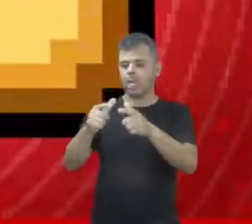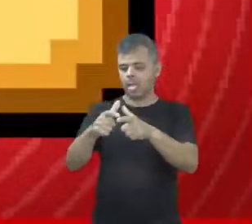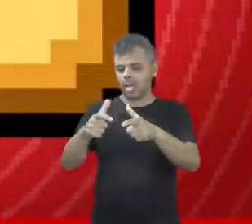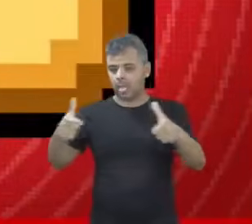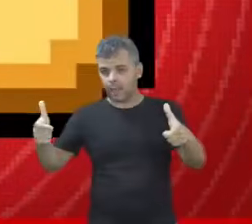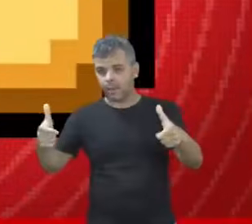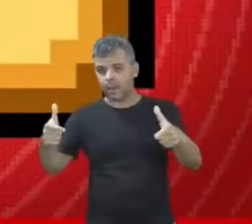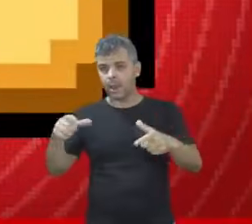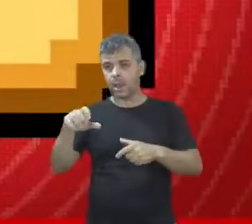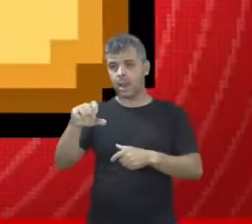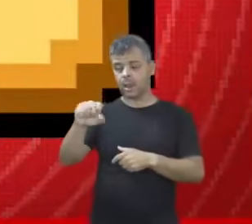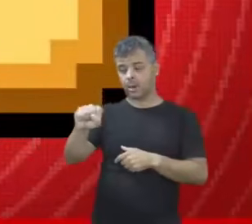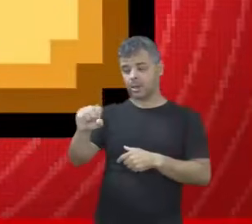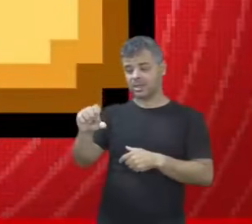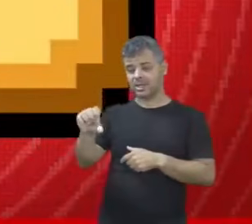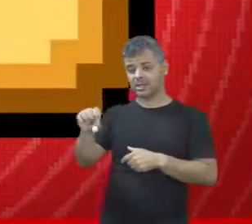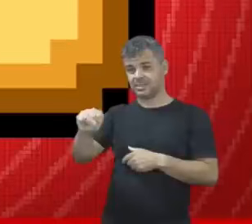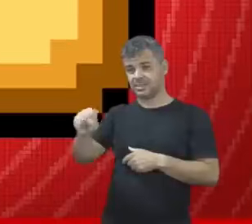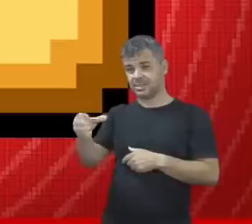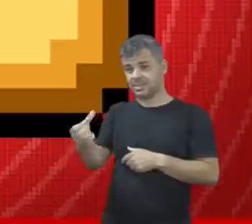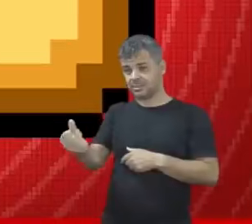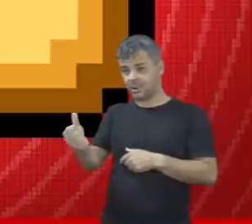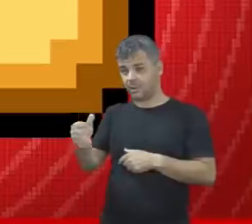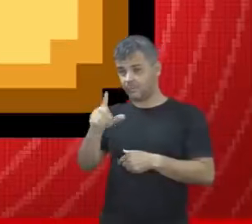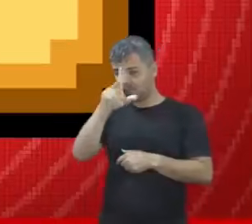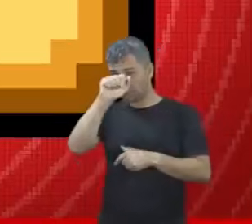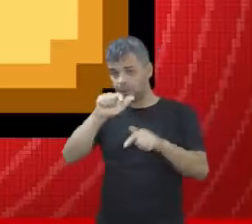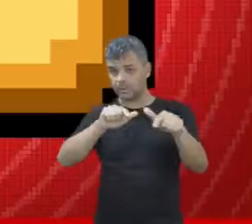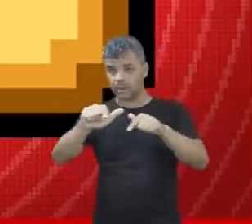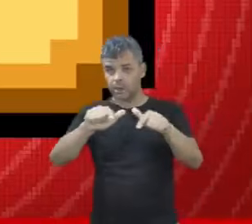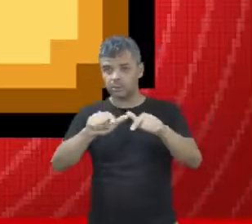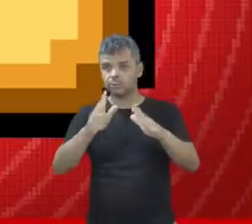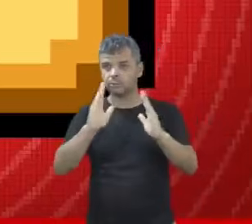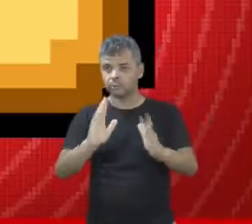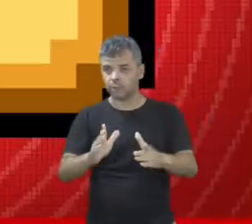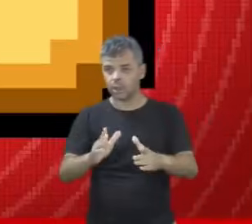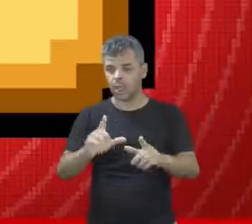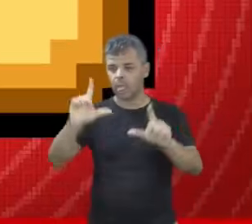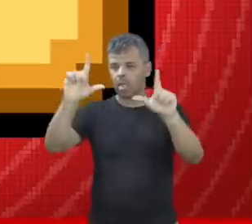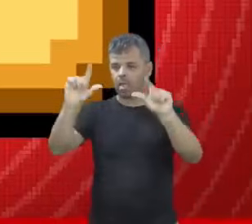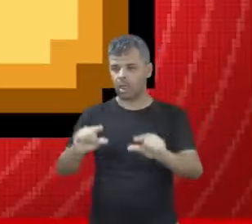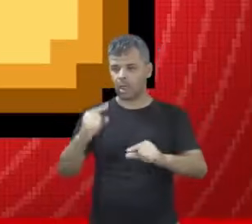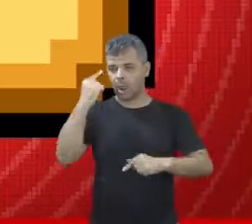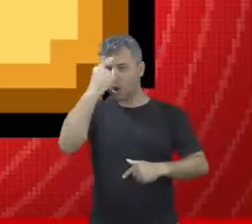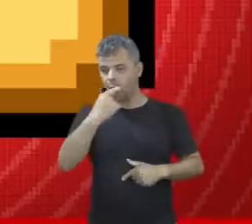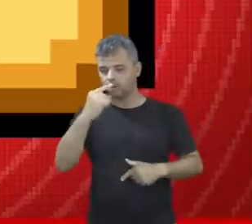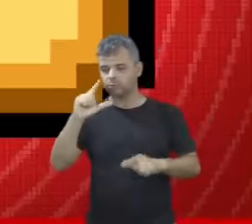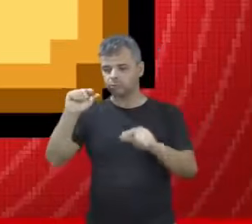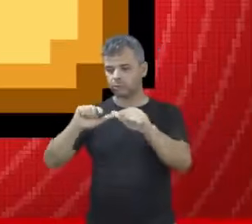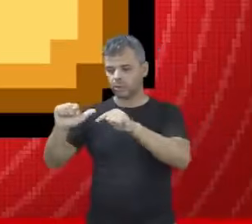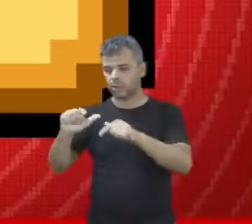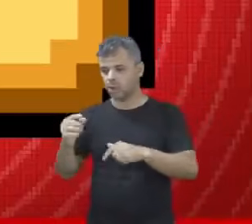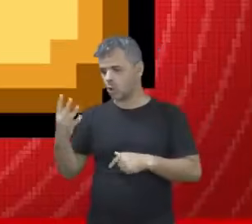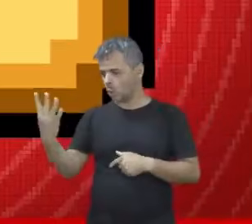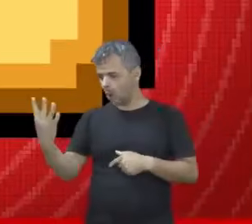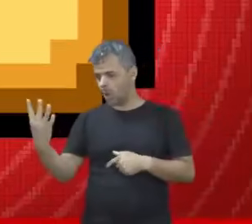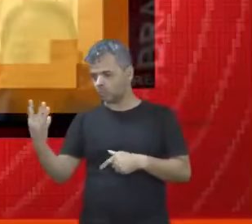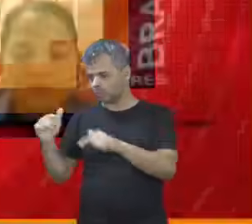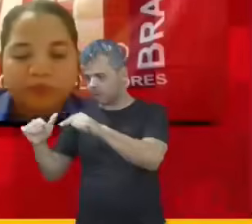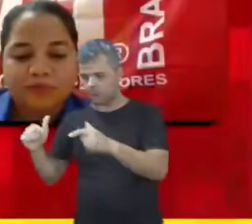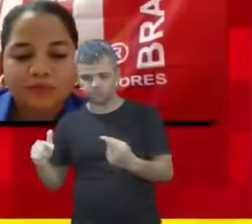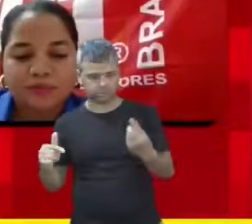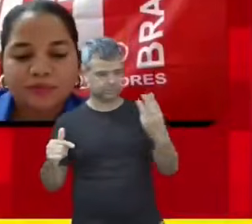escala, com 86% da força de trabalho já operando com jornadas reduzidas em escala